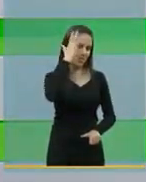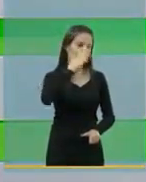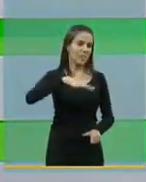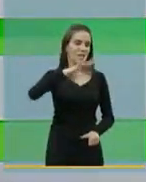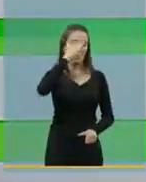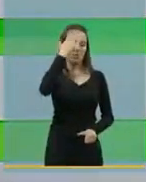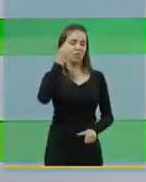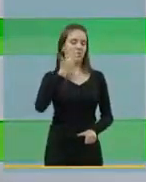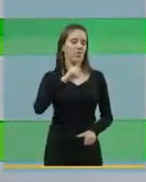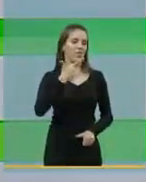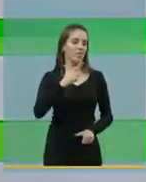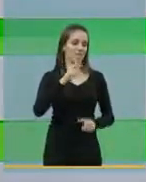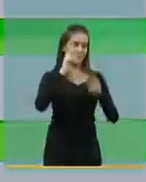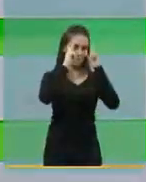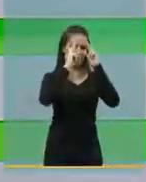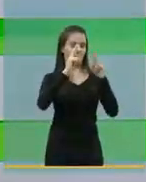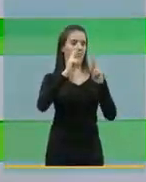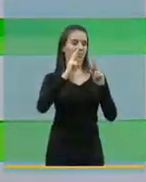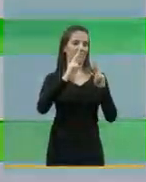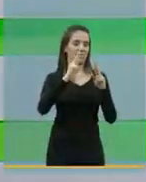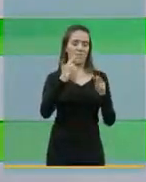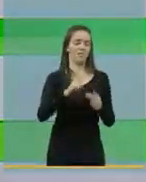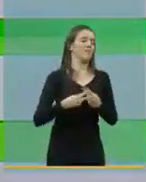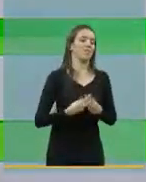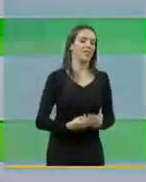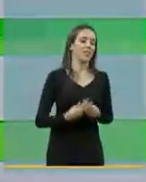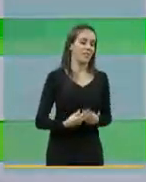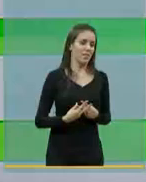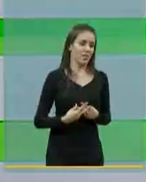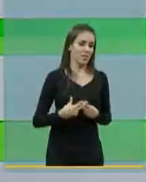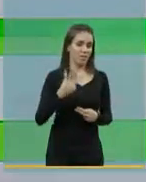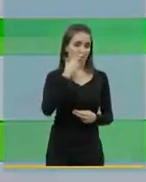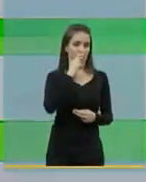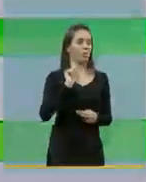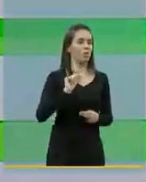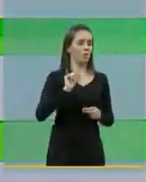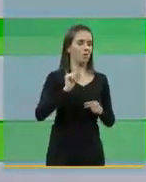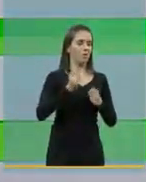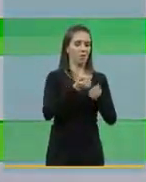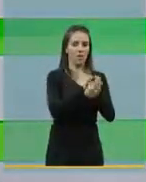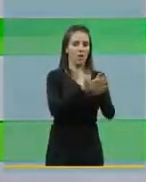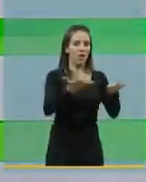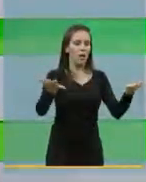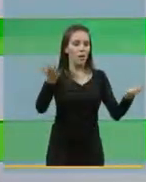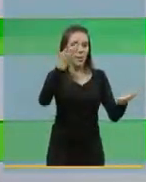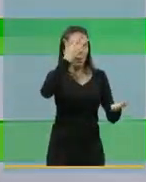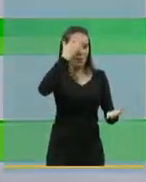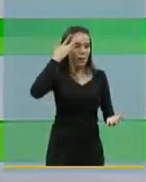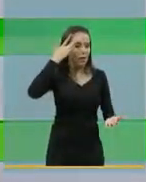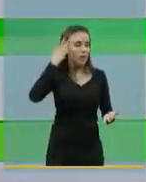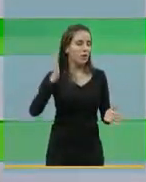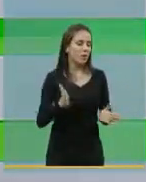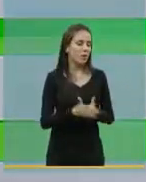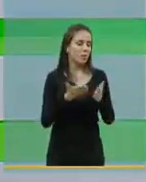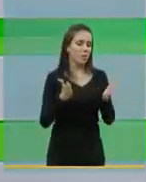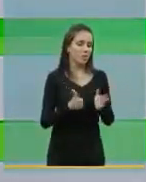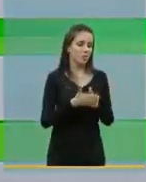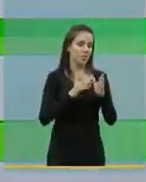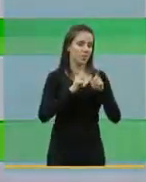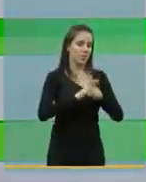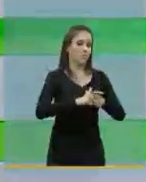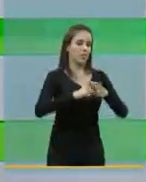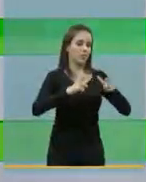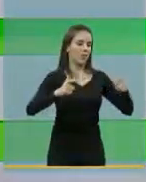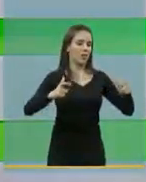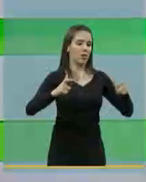intolerância se especializou em distribuir a pobreza para todos ea